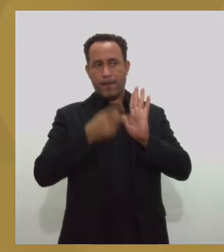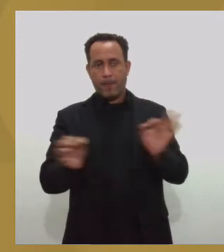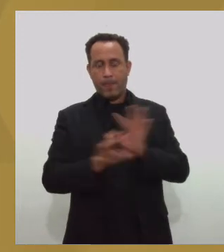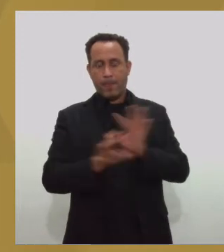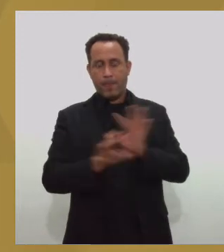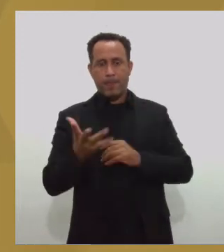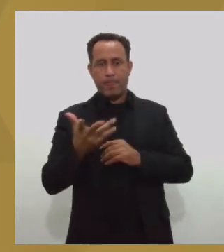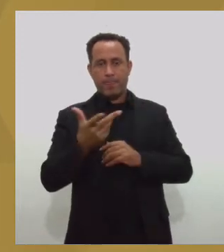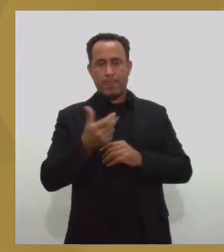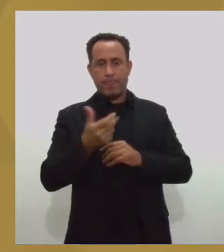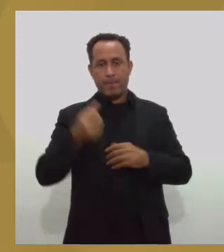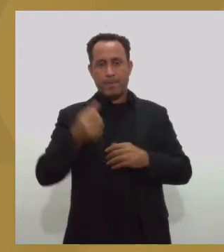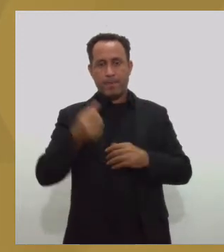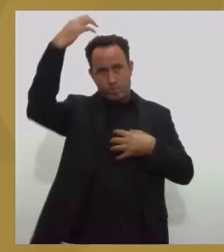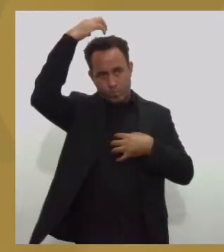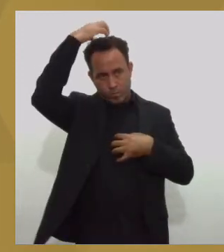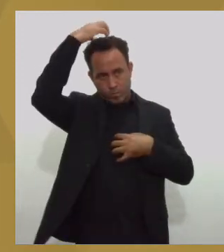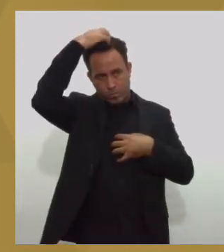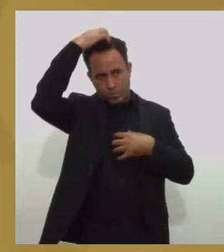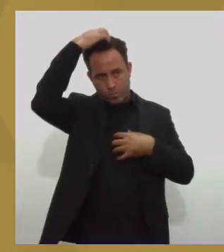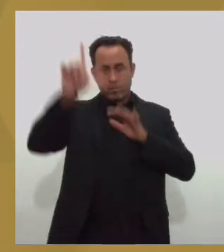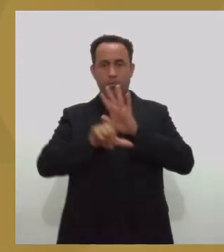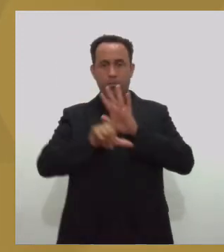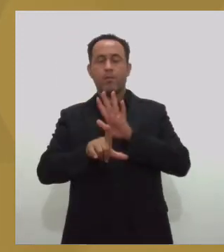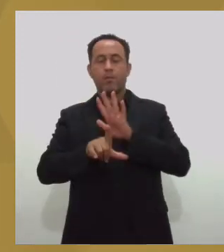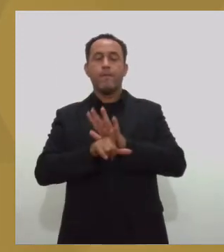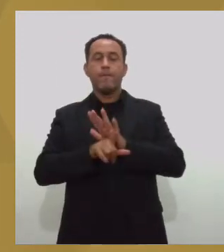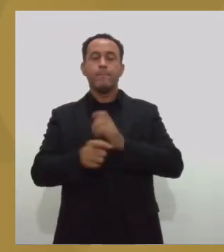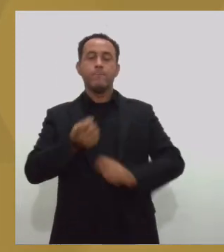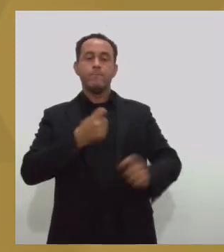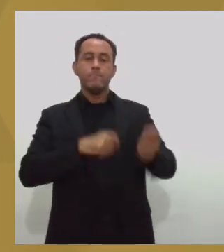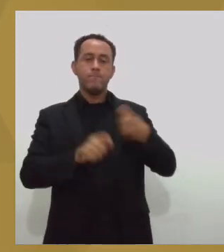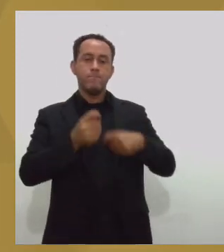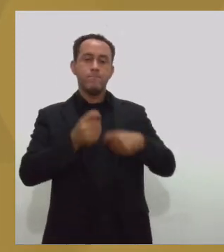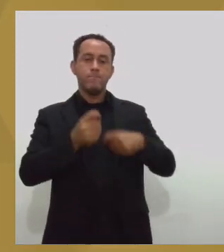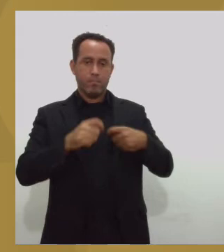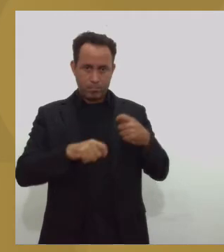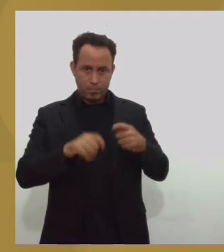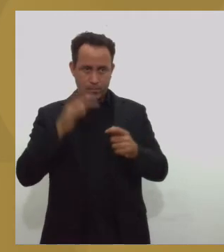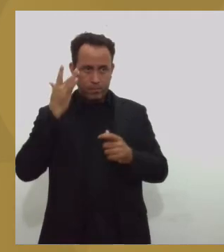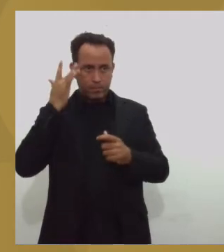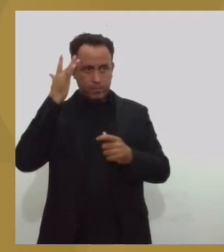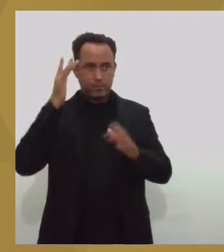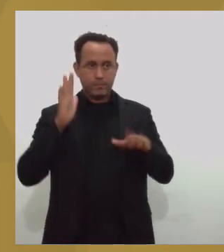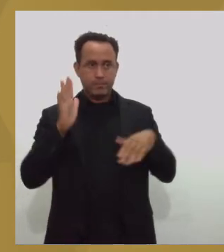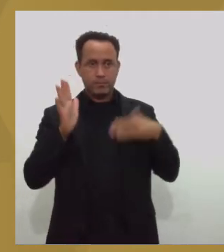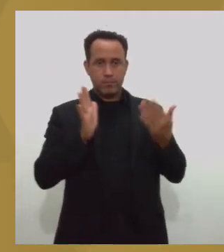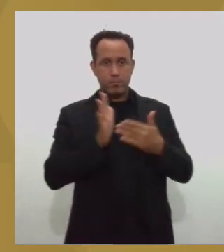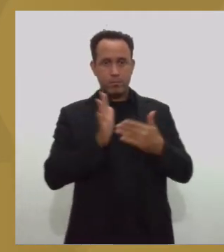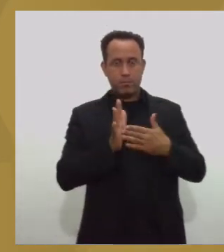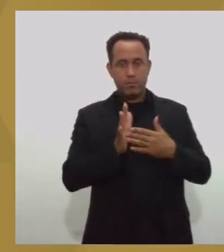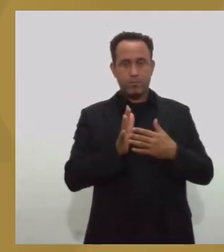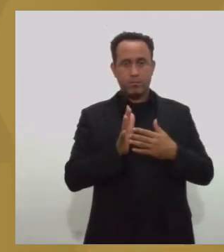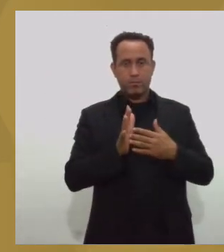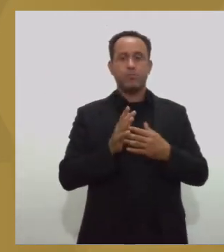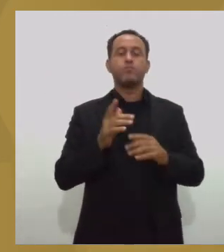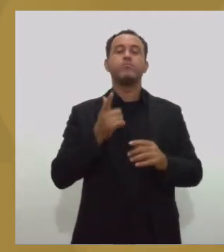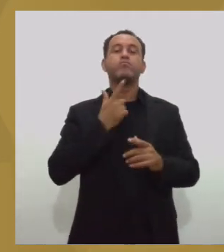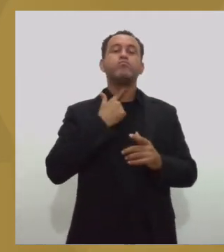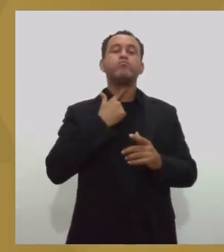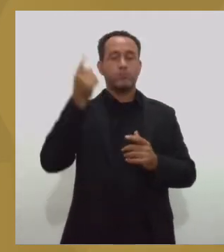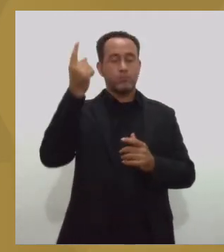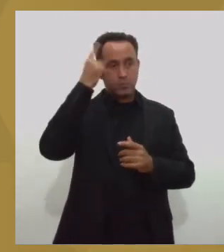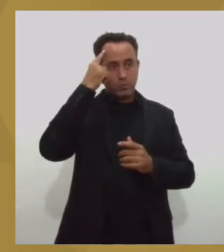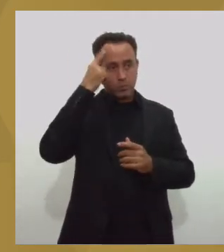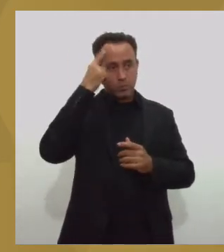modalidade culposa na Lei de Improbidade Administrativa. Considera dolo a vontade livre e consciente